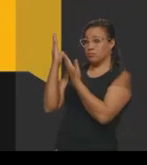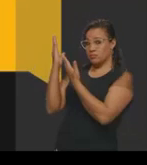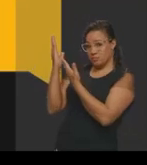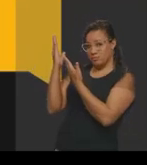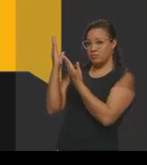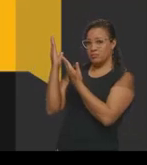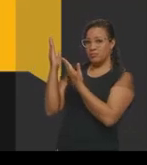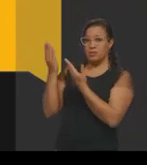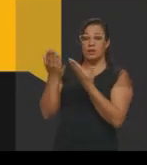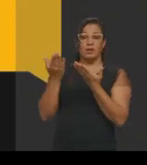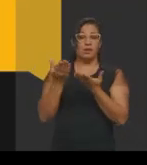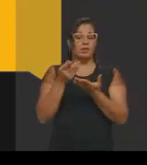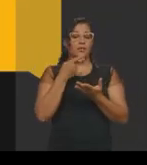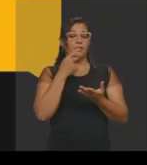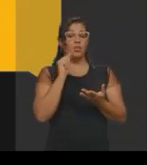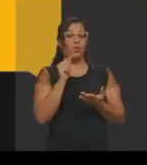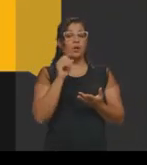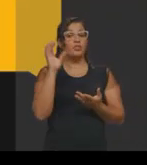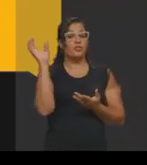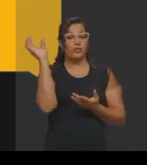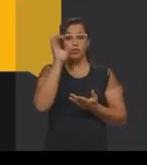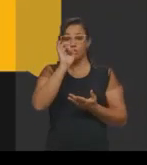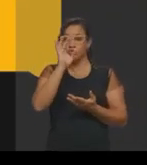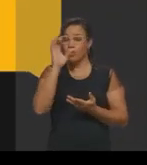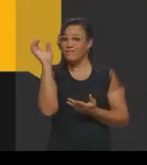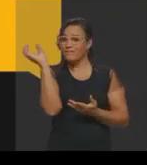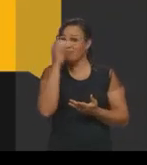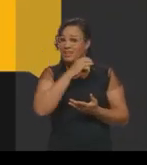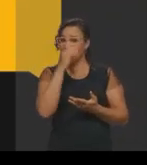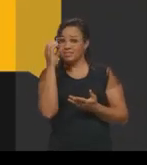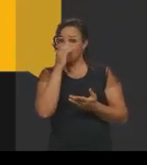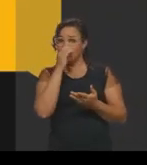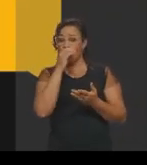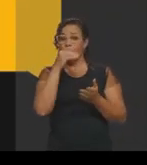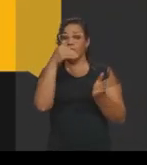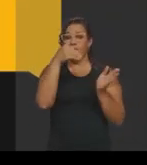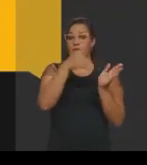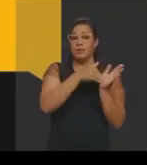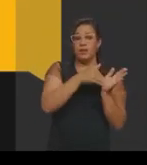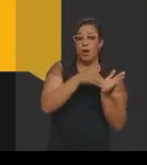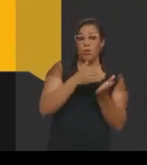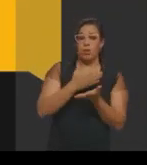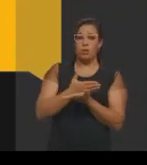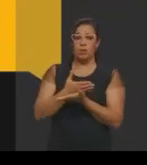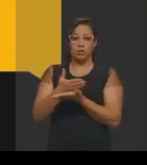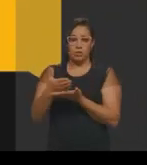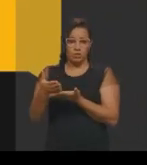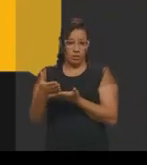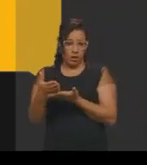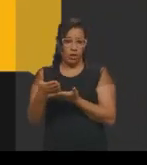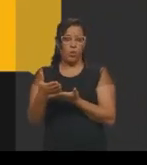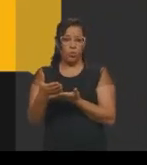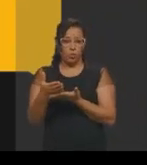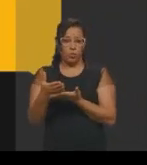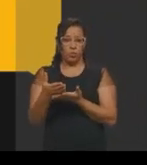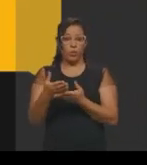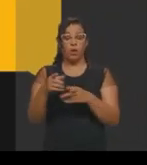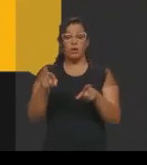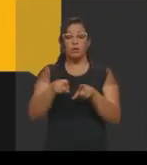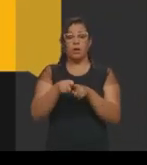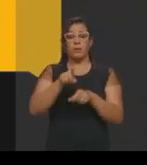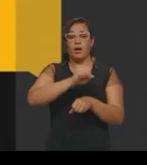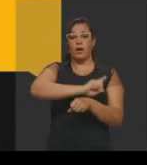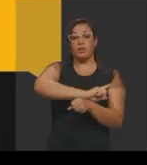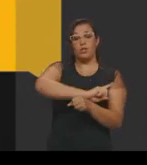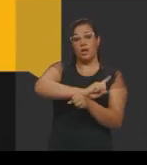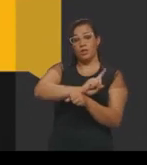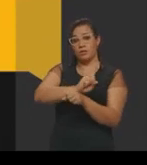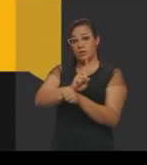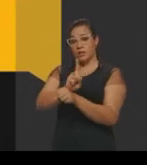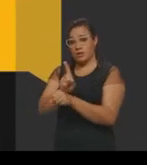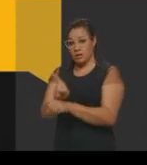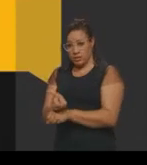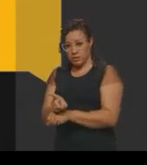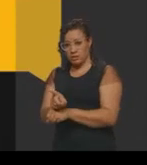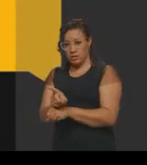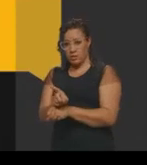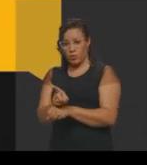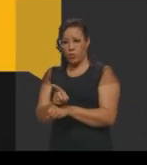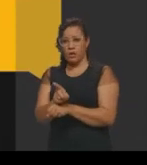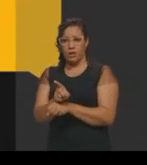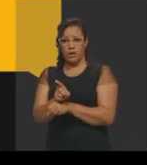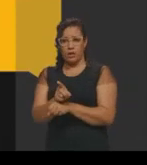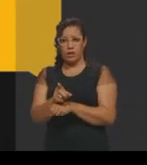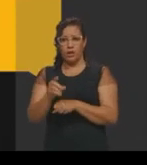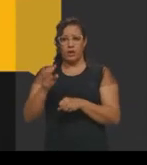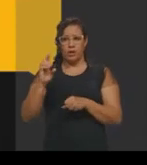de velocidades final e inicial, estamos falando de aceleração e delta